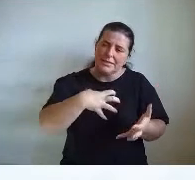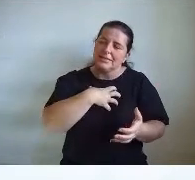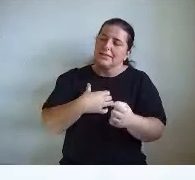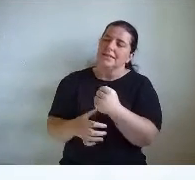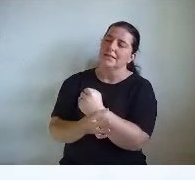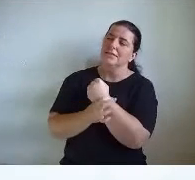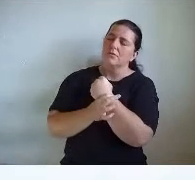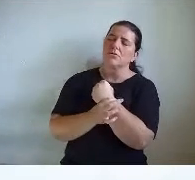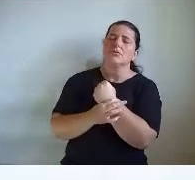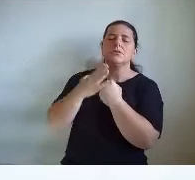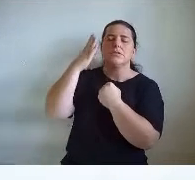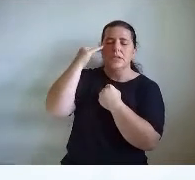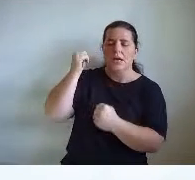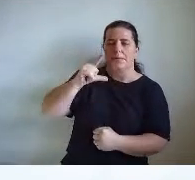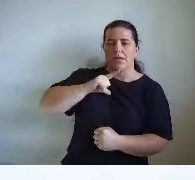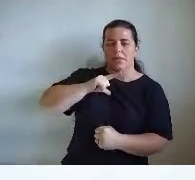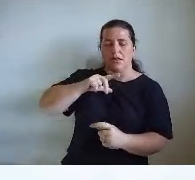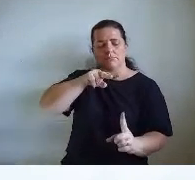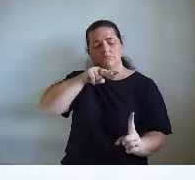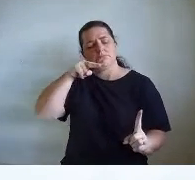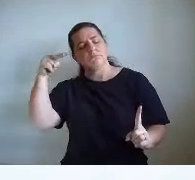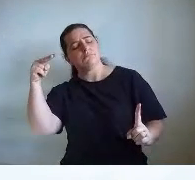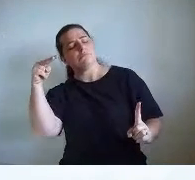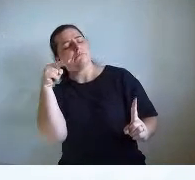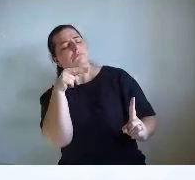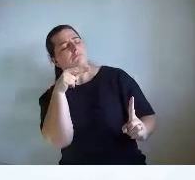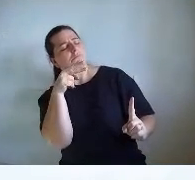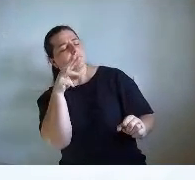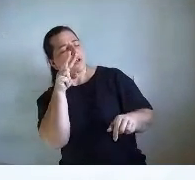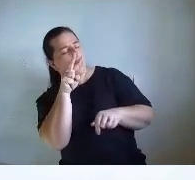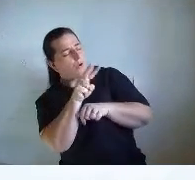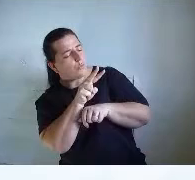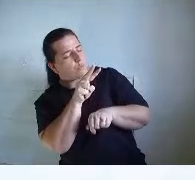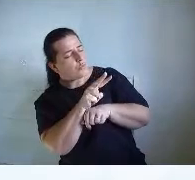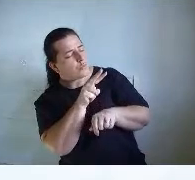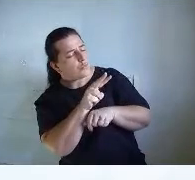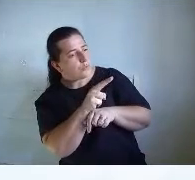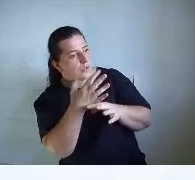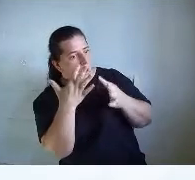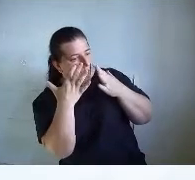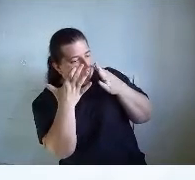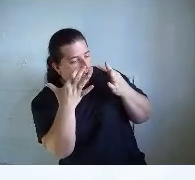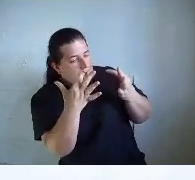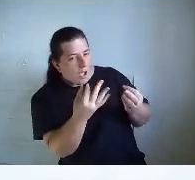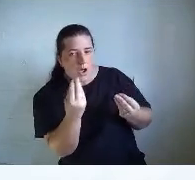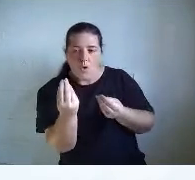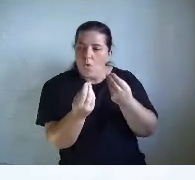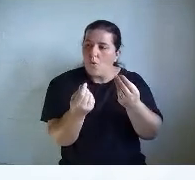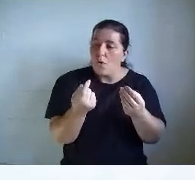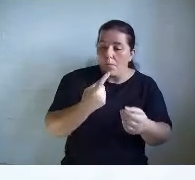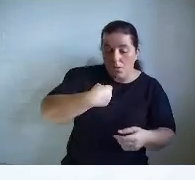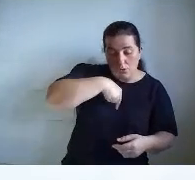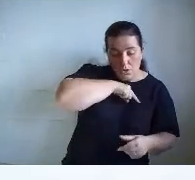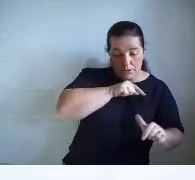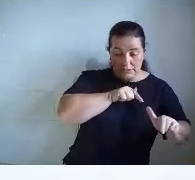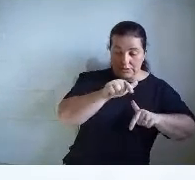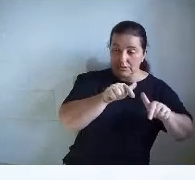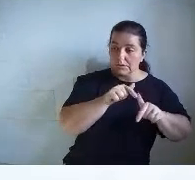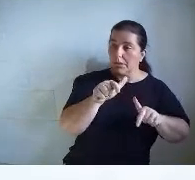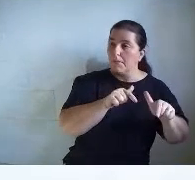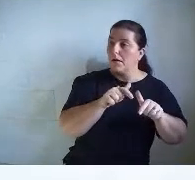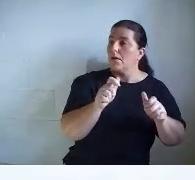sabem que tem um olhar, né? Um olhar atencioso para as nossas condições de trabalho, que é uma